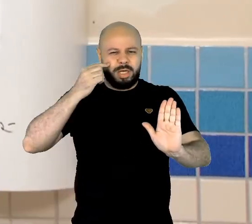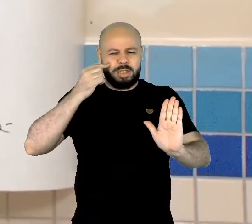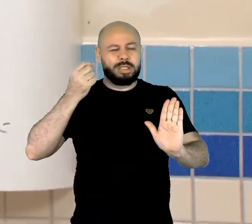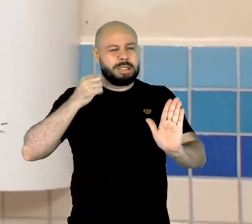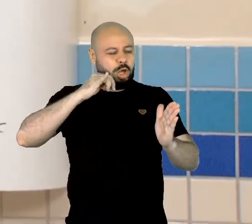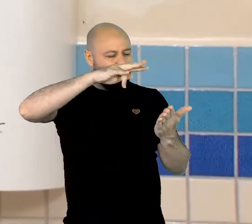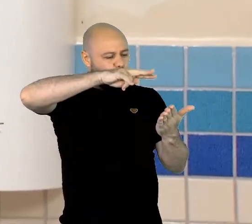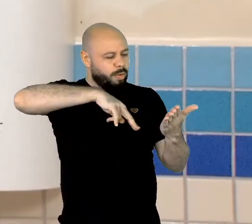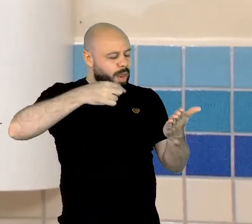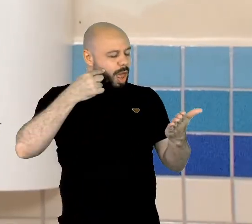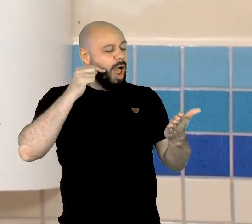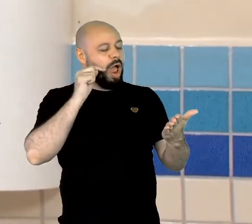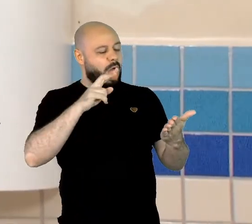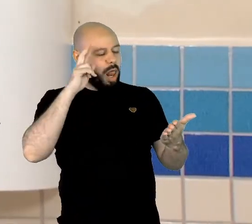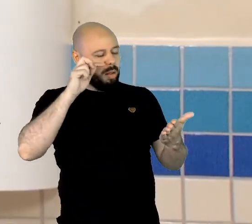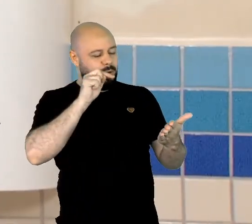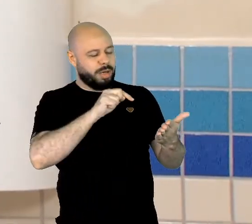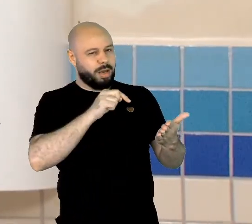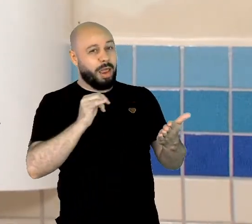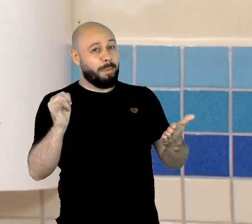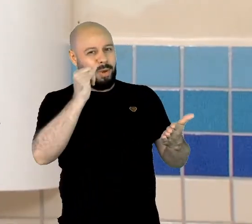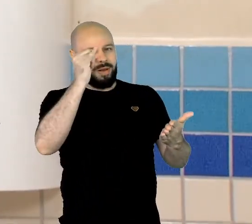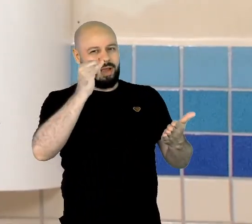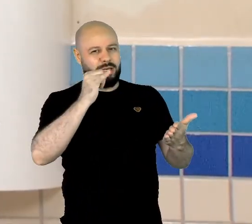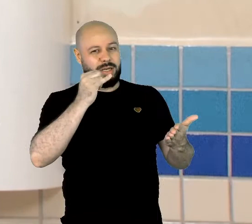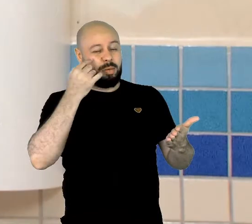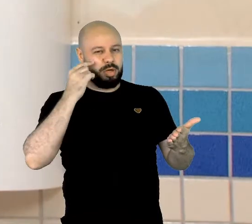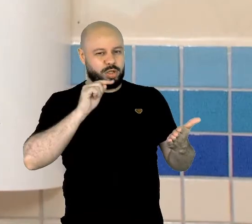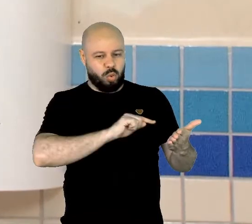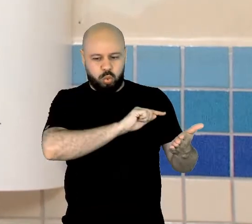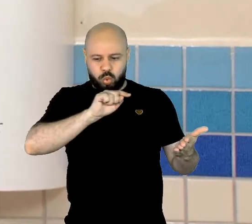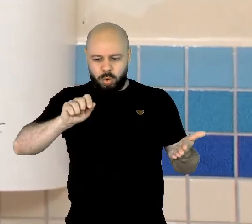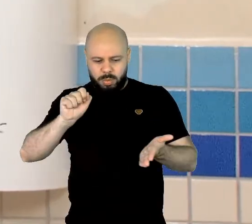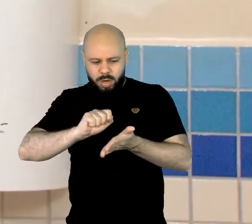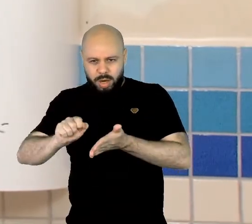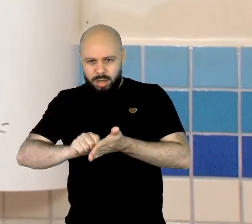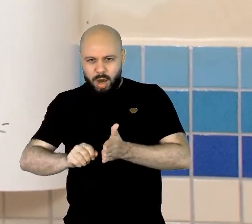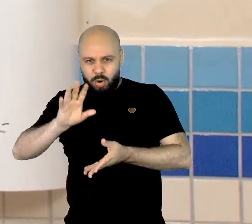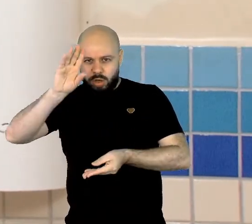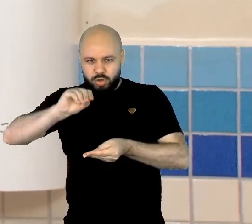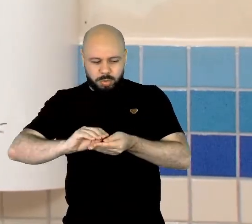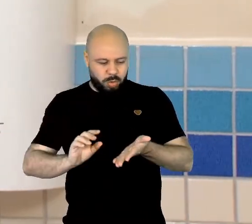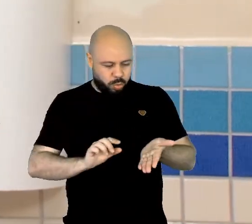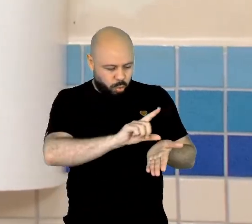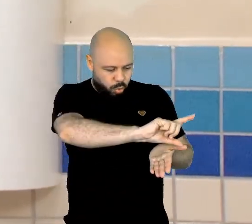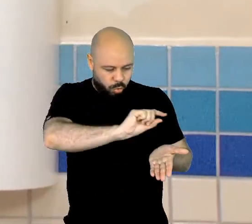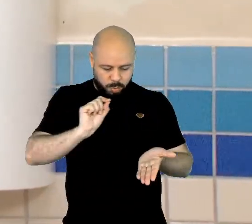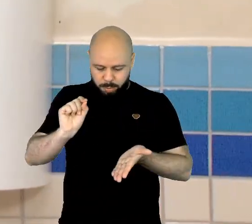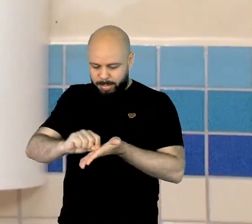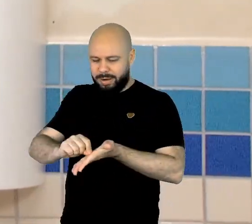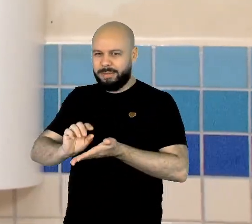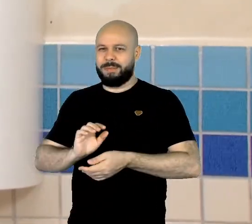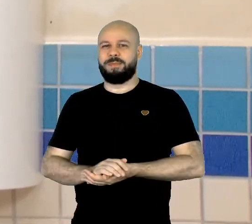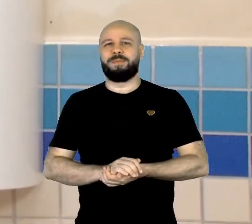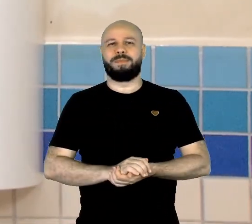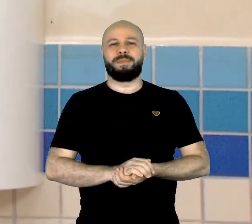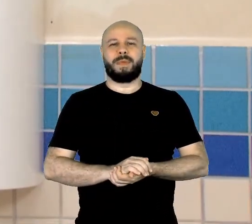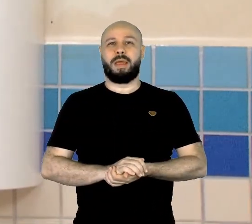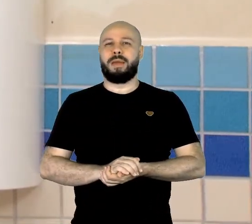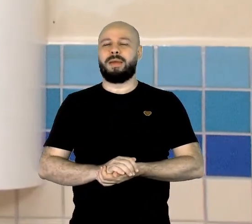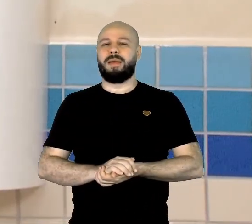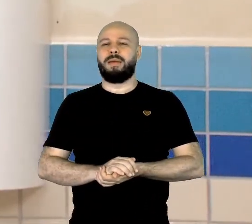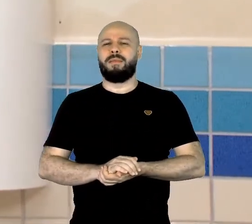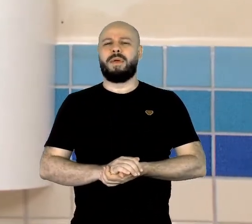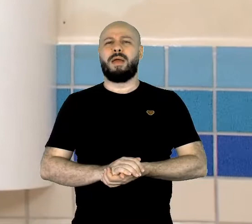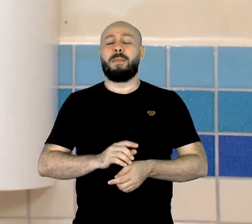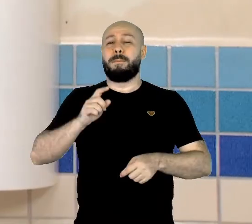leitura, eu saber que aquilo lá foi importante e eu colocar no meu resumo, tá? E ao escrever, na hora que eu estou escrevendo, o